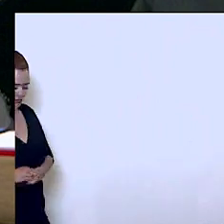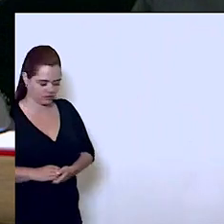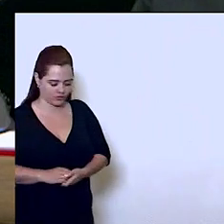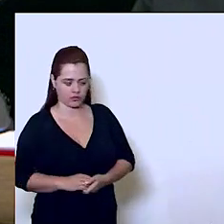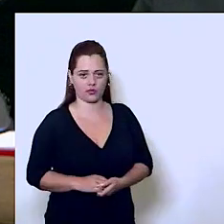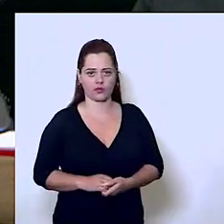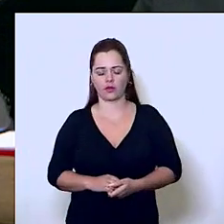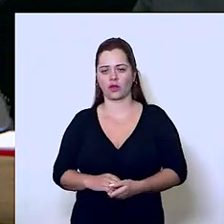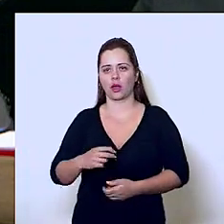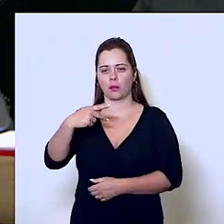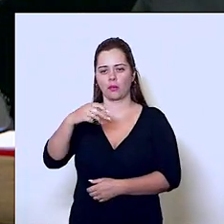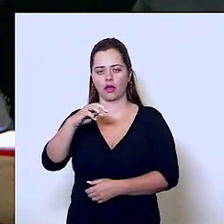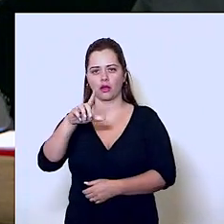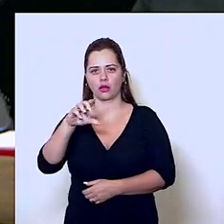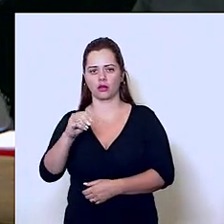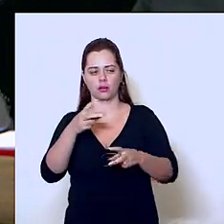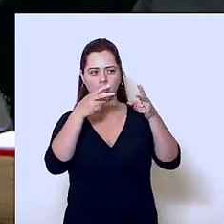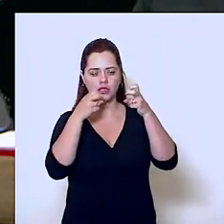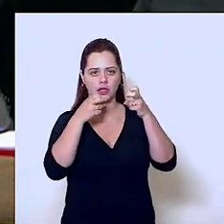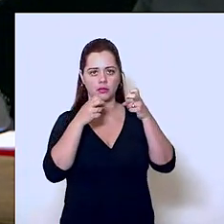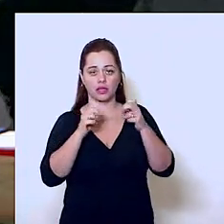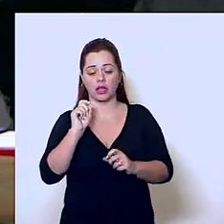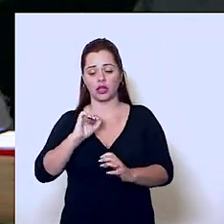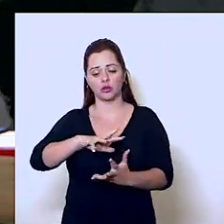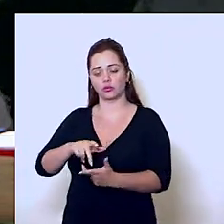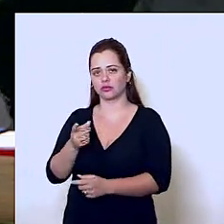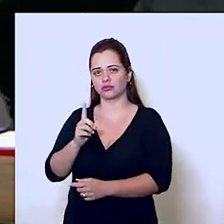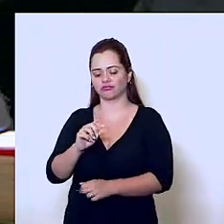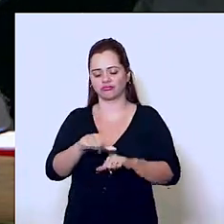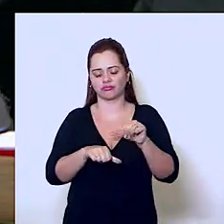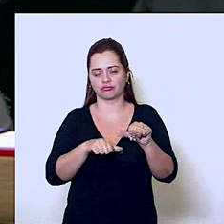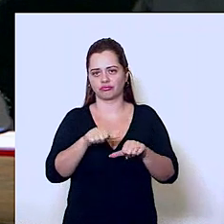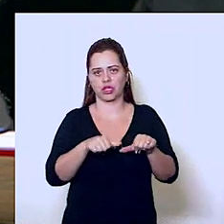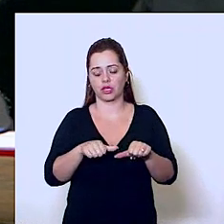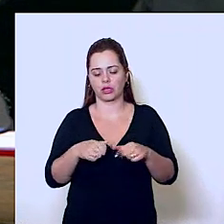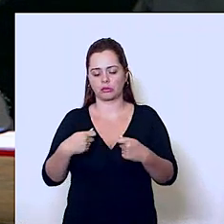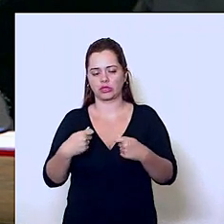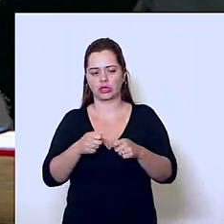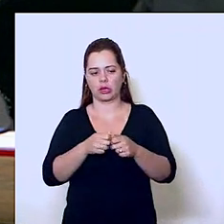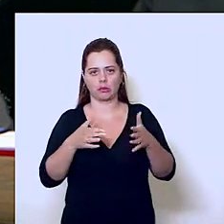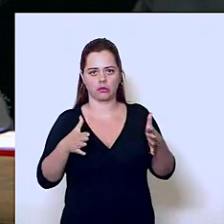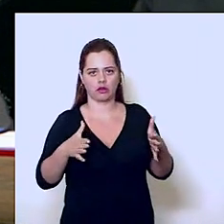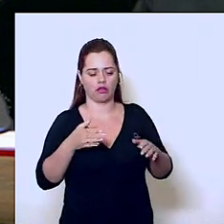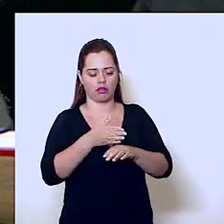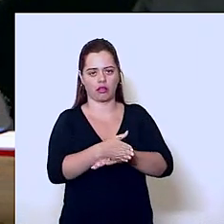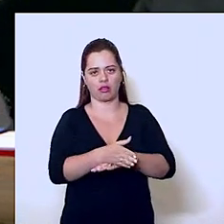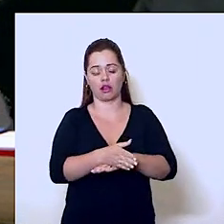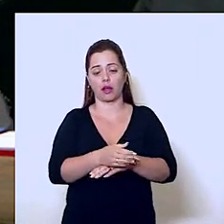Né? Da mesma maneira que nós precisávamos abrir para conversar com a academia, que era a função do IPE, nós precisávamos abrir de uma